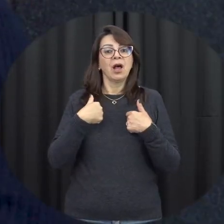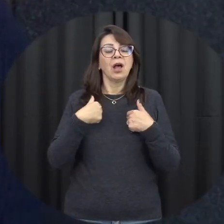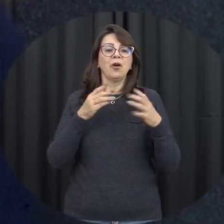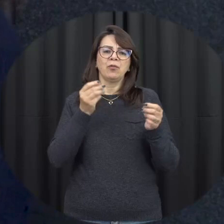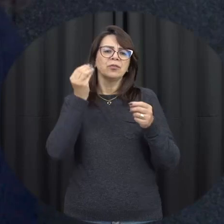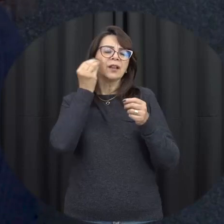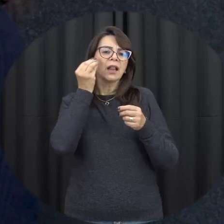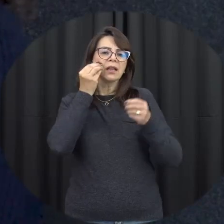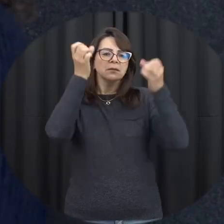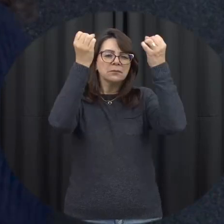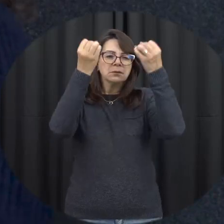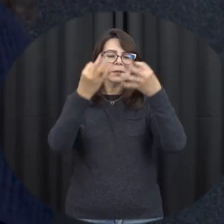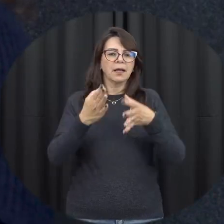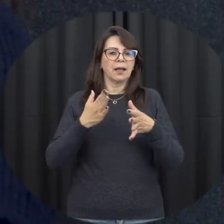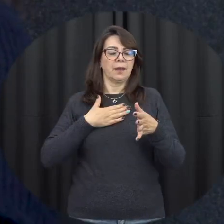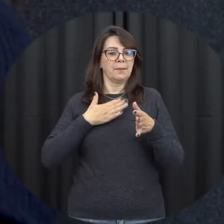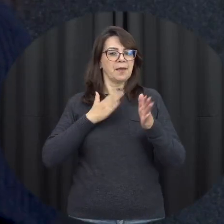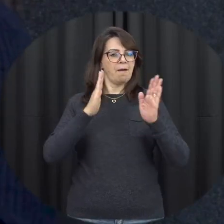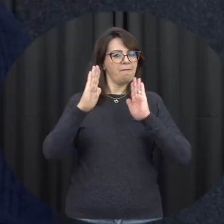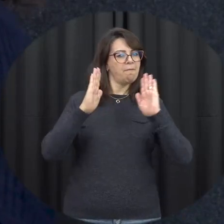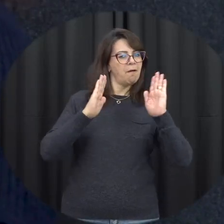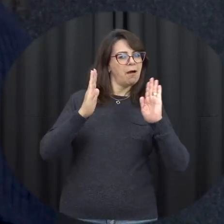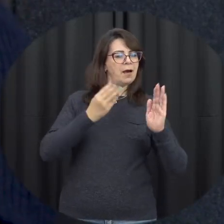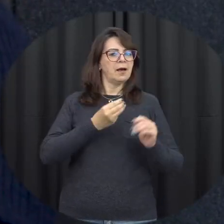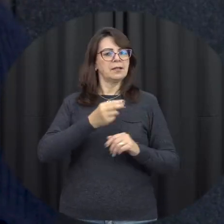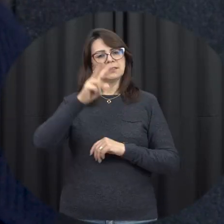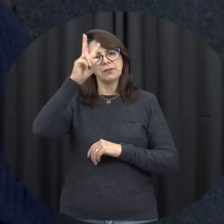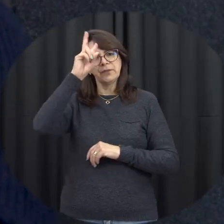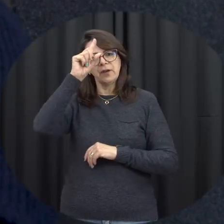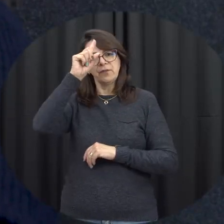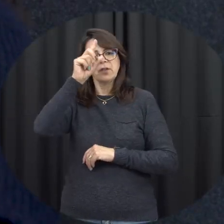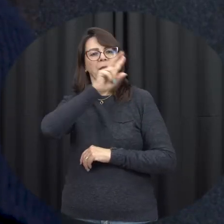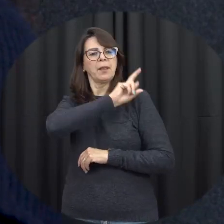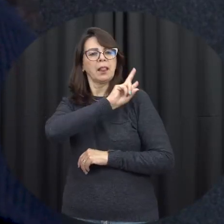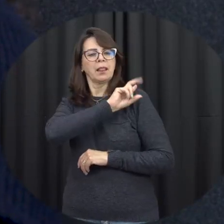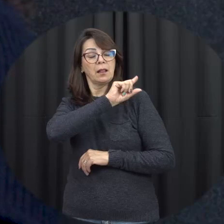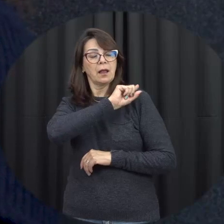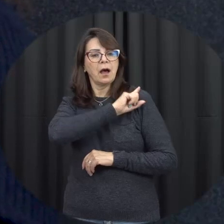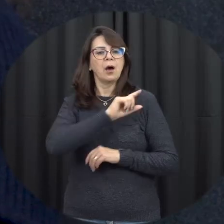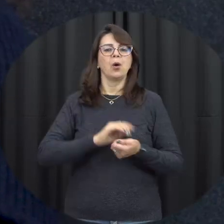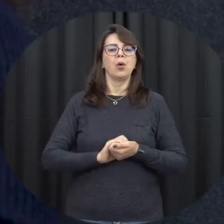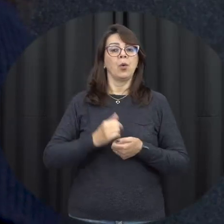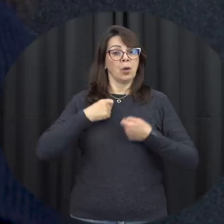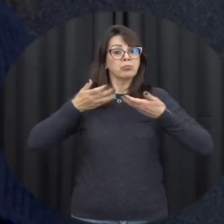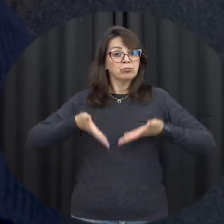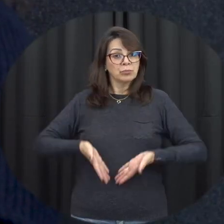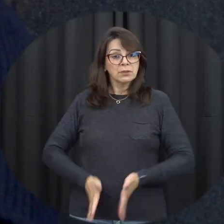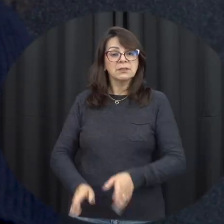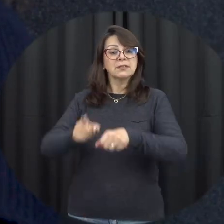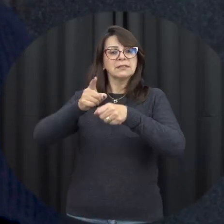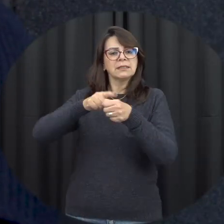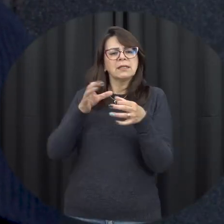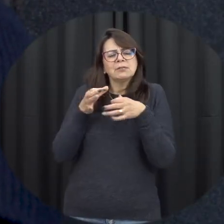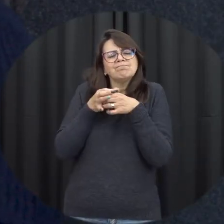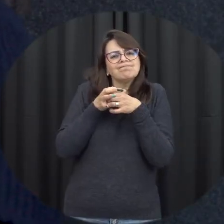Então, eu tenho que contar um pouquinho assim da minha infância, né? Ensino fundamental. Eu nasci em